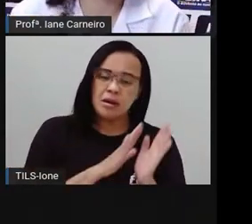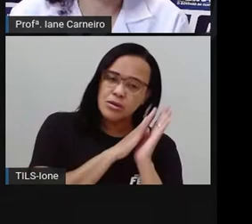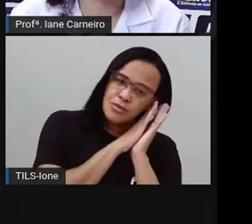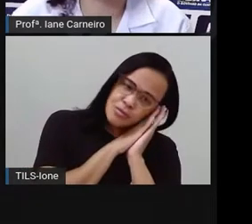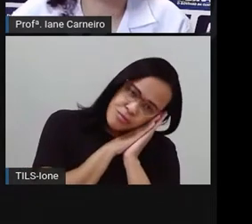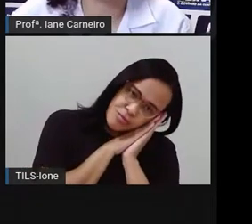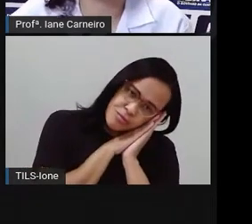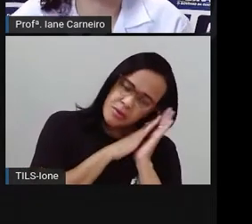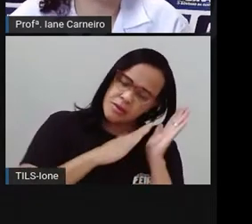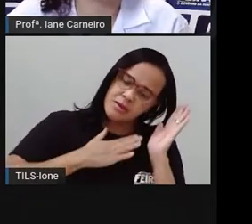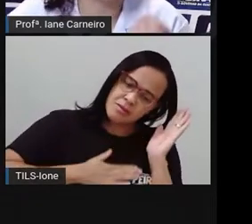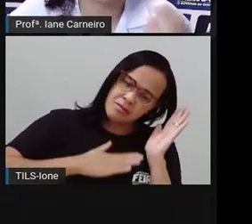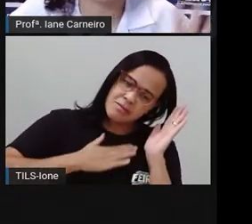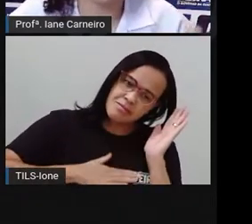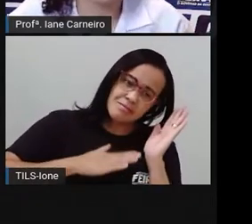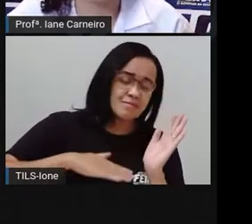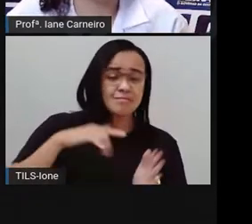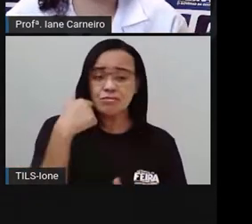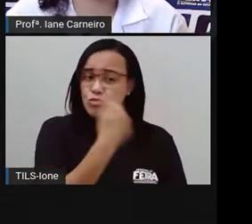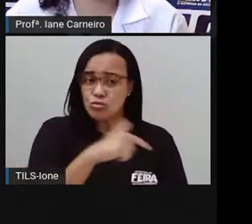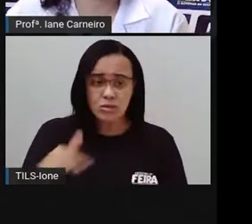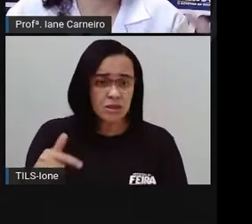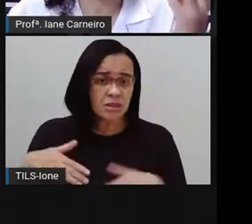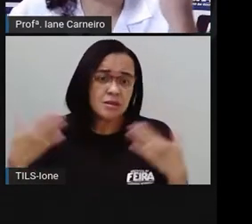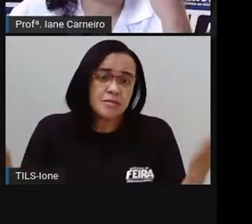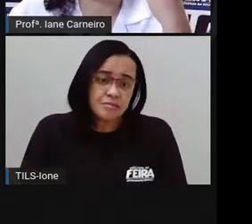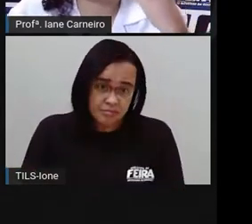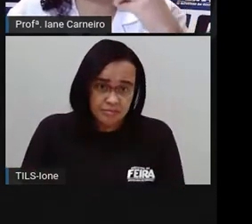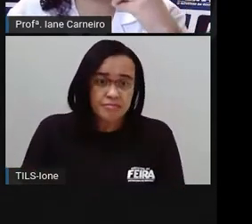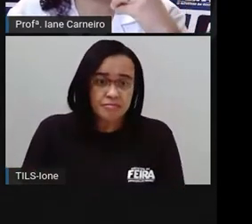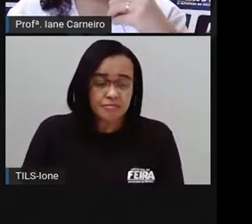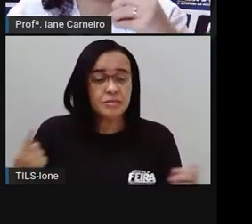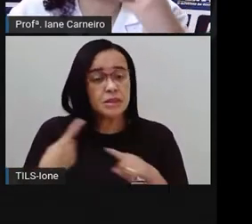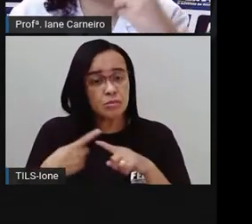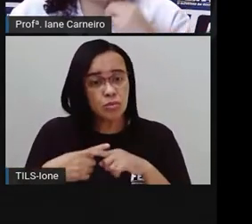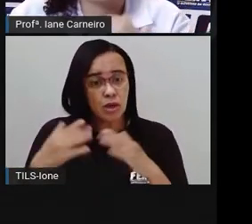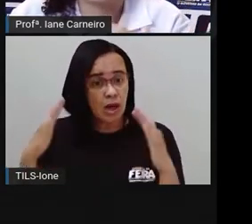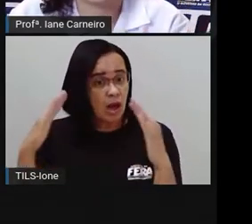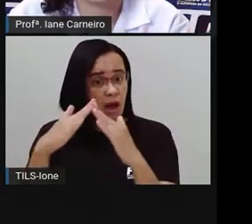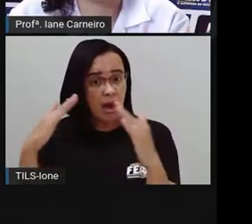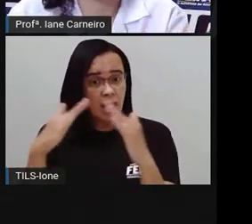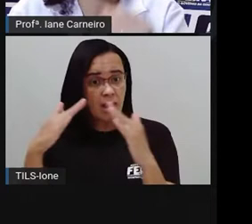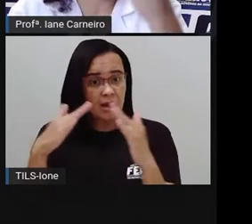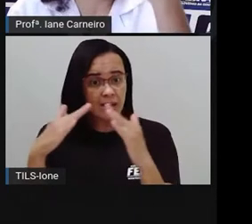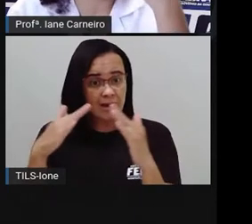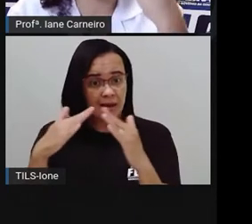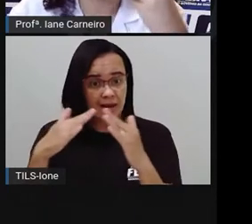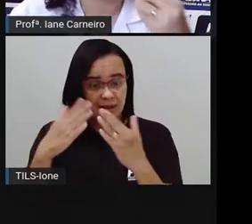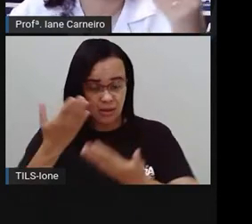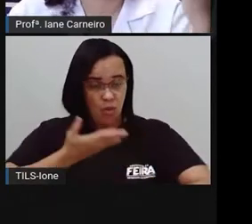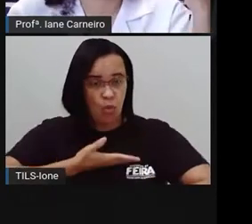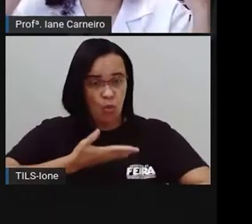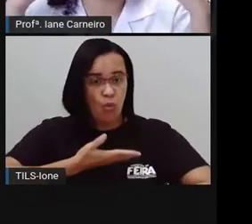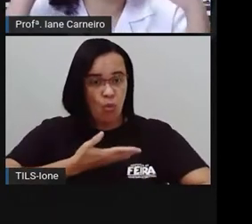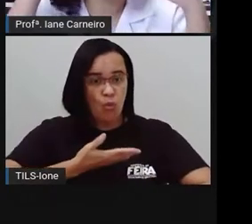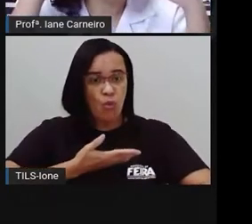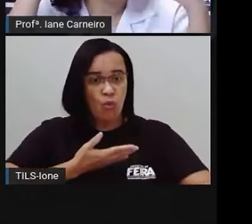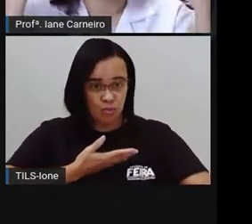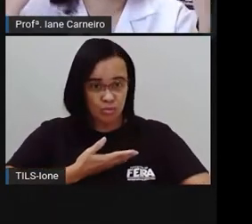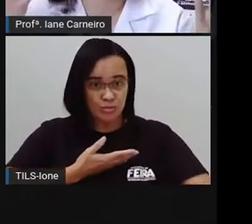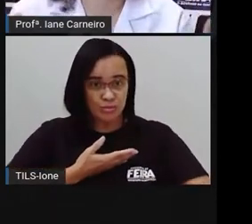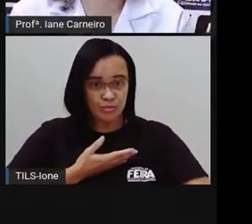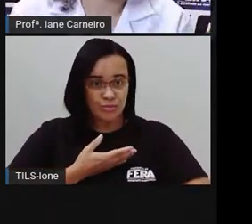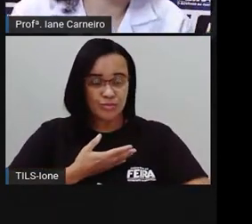Adormecer seguro, né? E aí, como ela fala no final, a casa, né? O corpo da gente é a casa dos